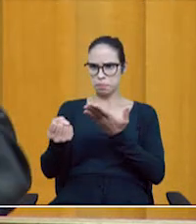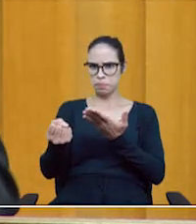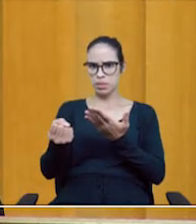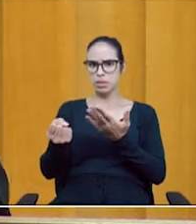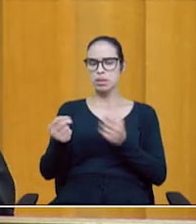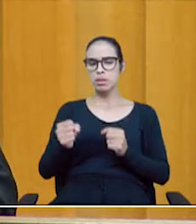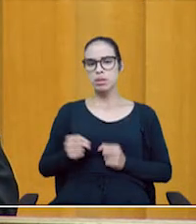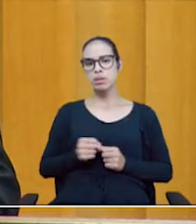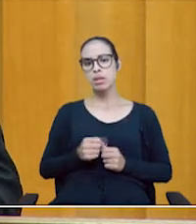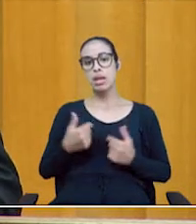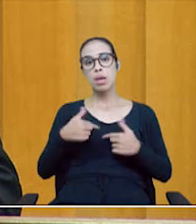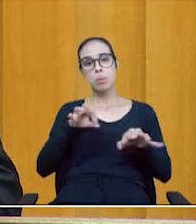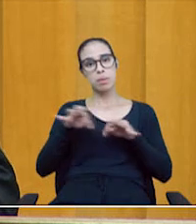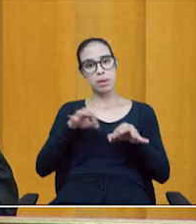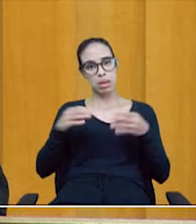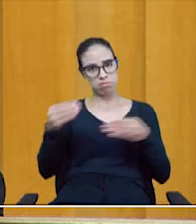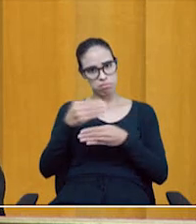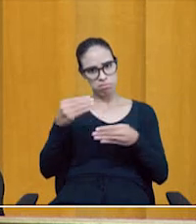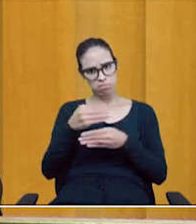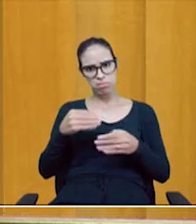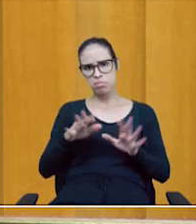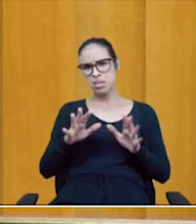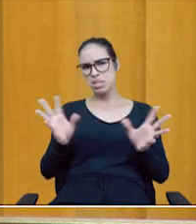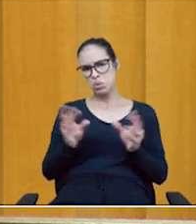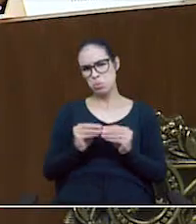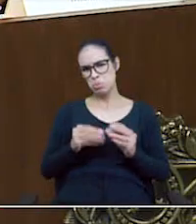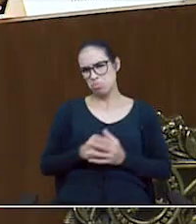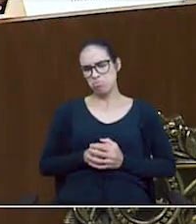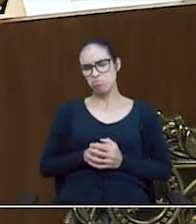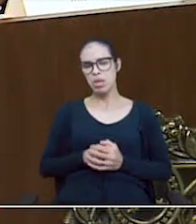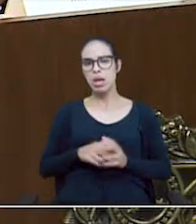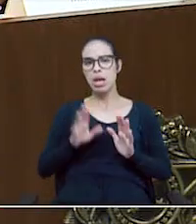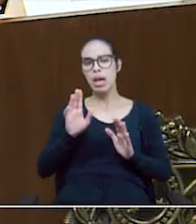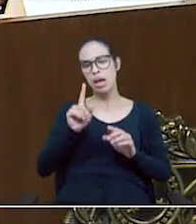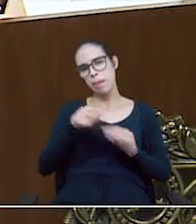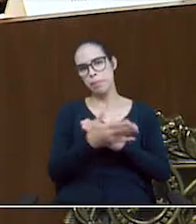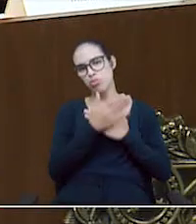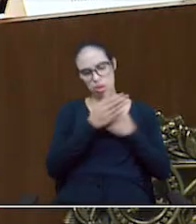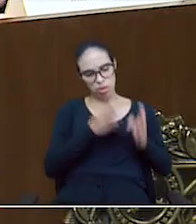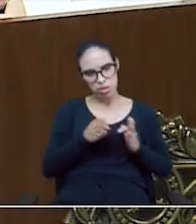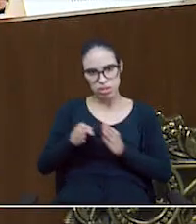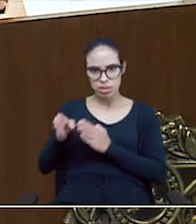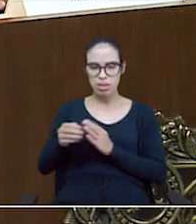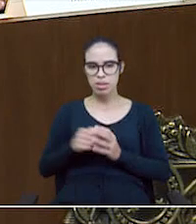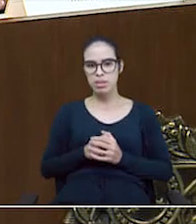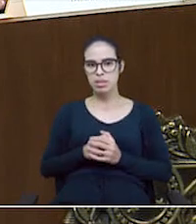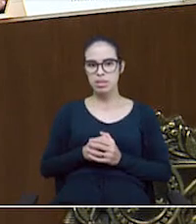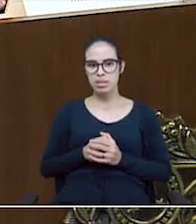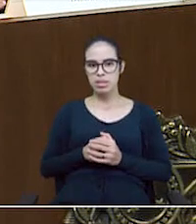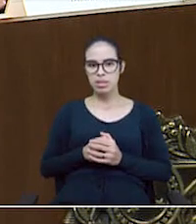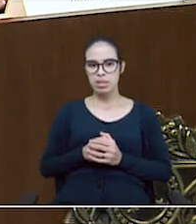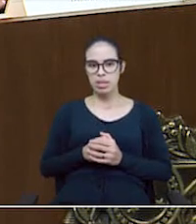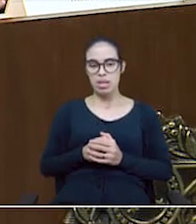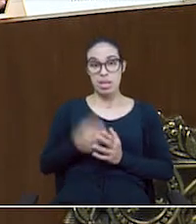tinha organizado alguns slides muito breves, que são basicamente um roteiro. Eu confesso que aquela minha veia acadêmica, ela me